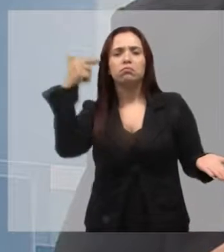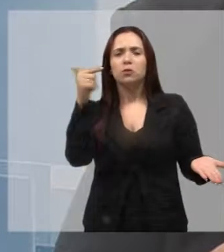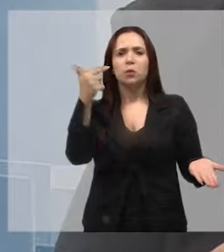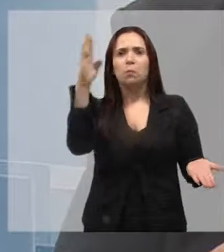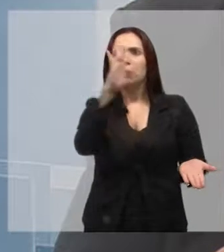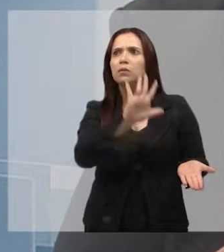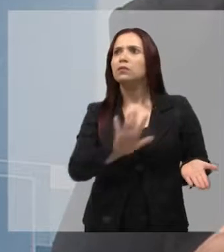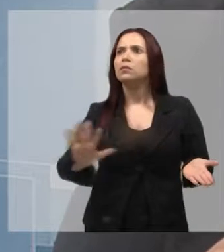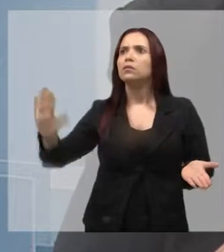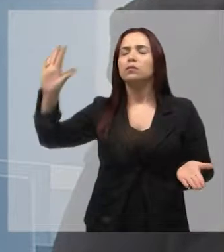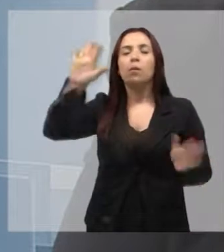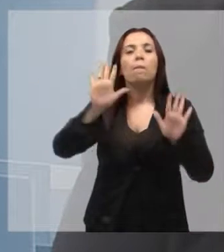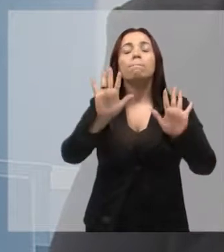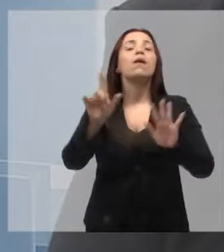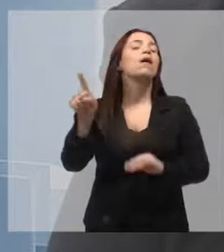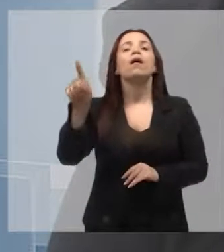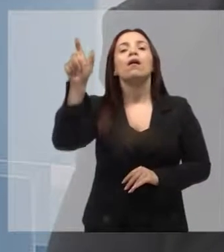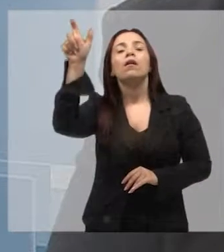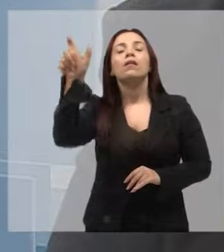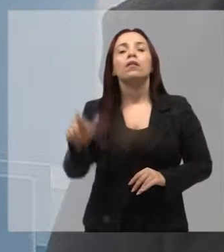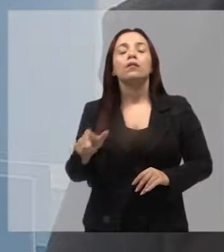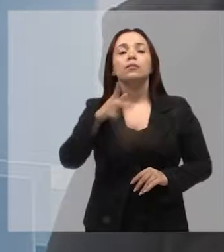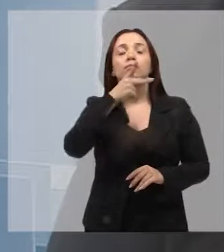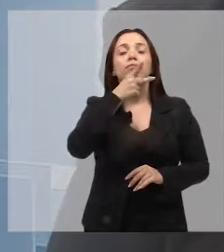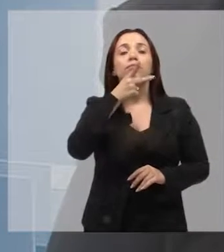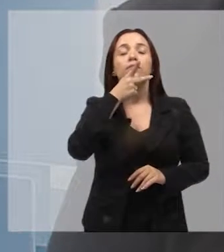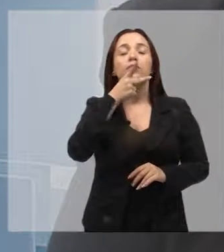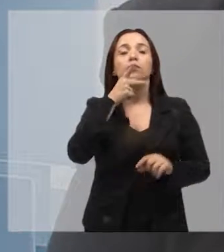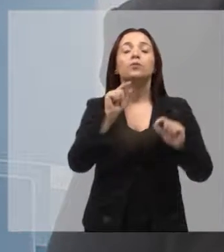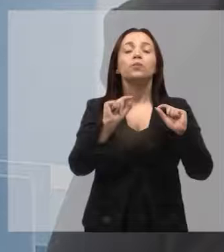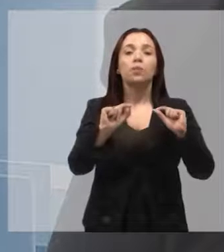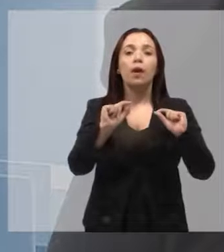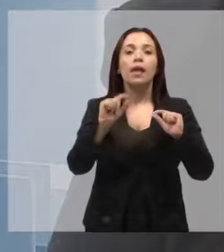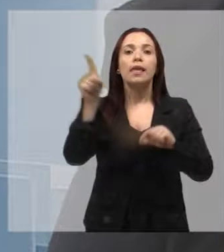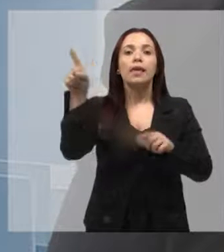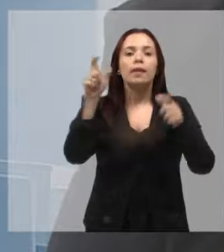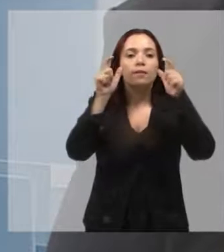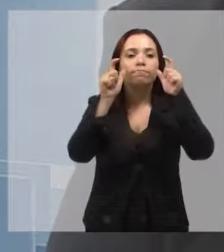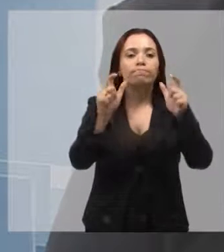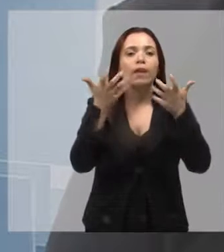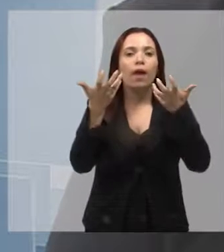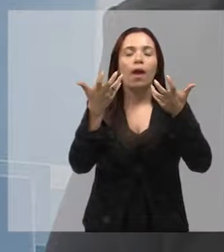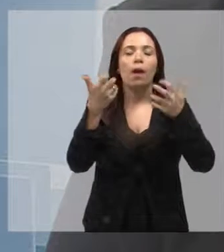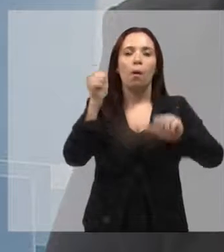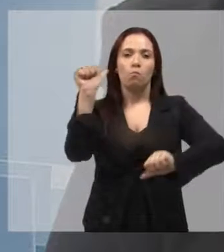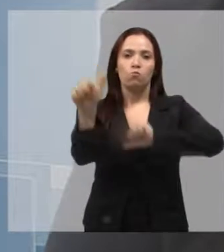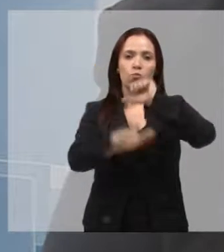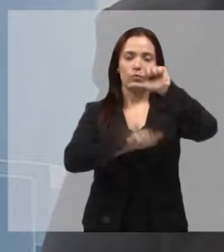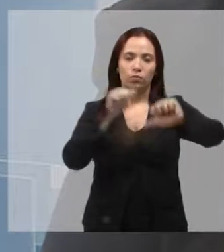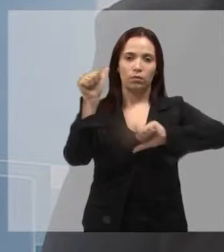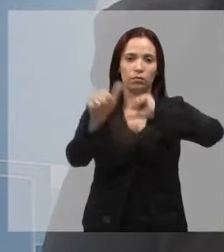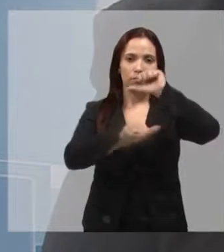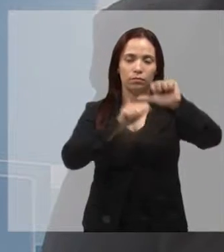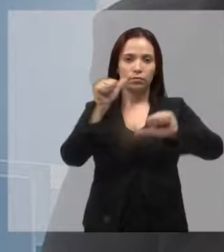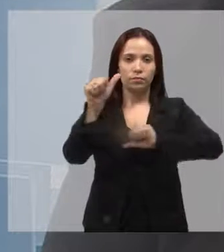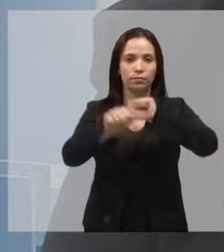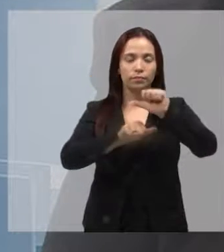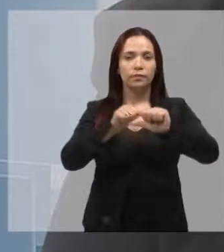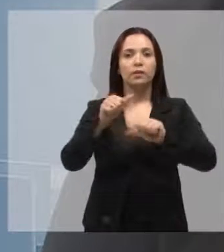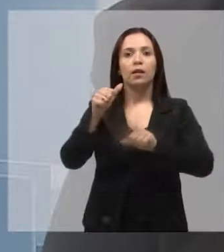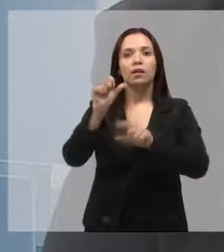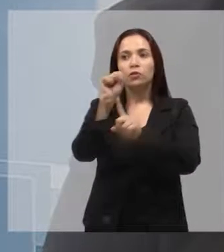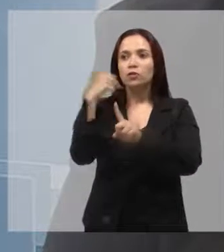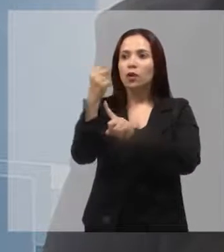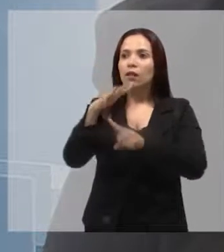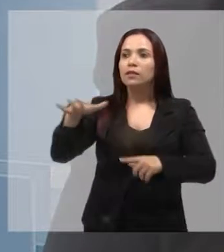mas ele tinha uma coisa muito forte, acompanhava o presidente Bolsonaro, que era a vontade de mudança. E essa esperança de